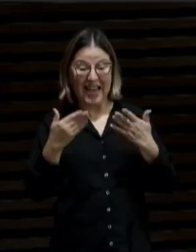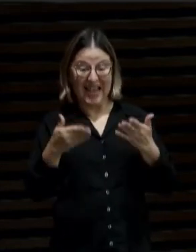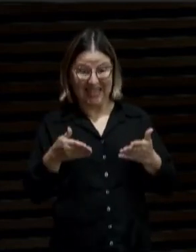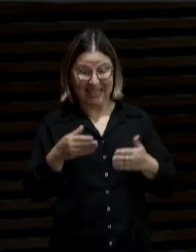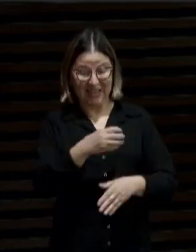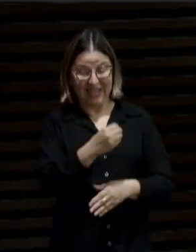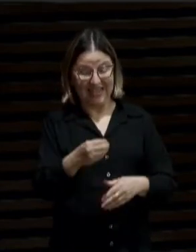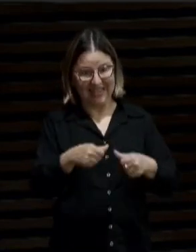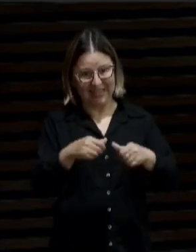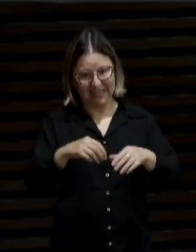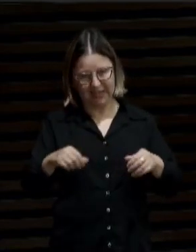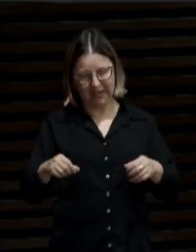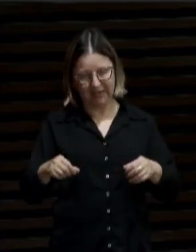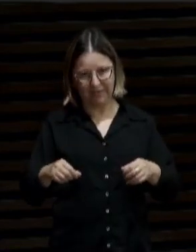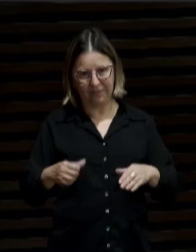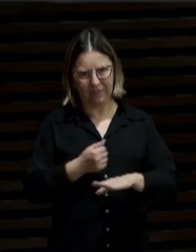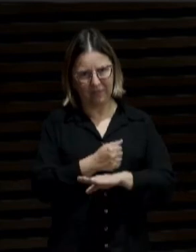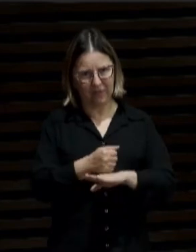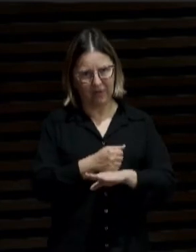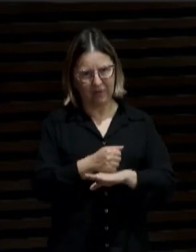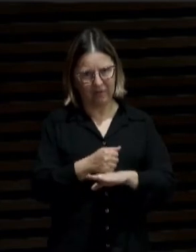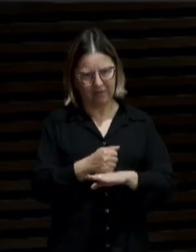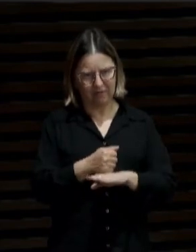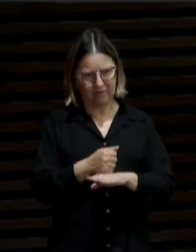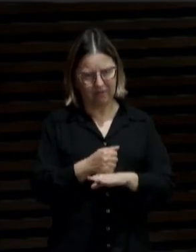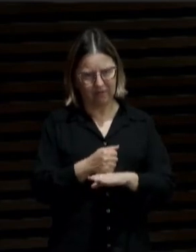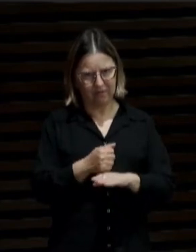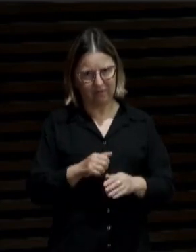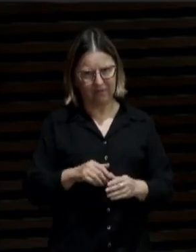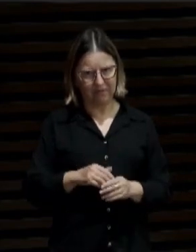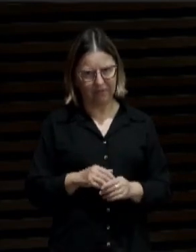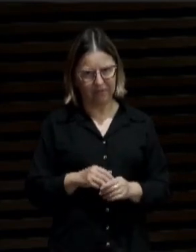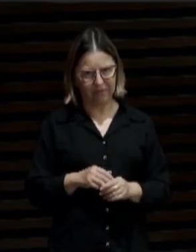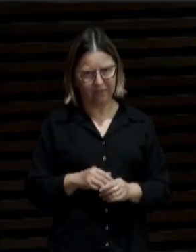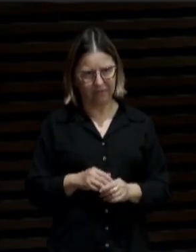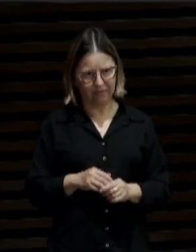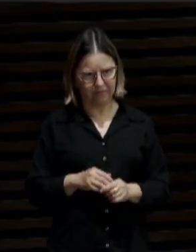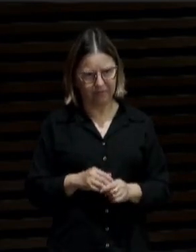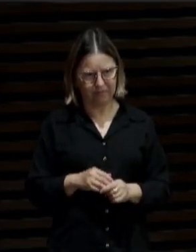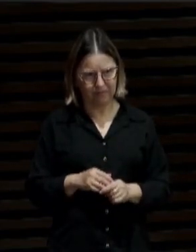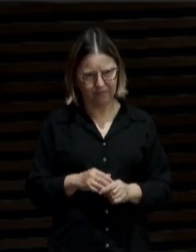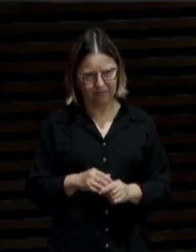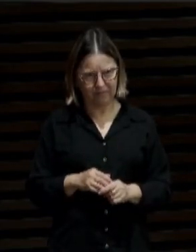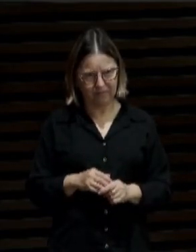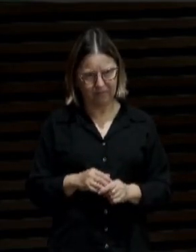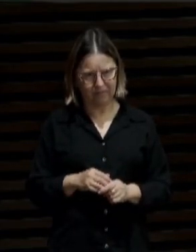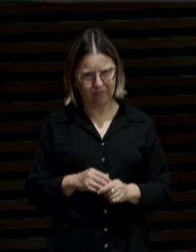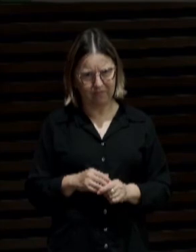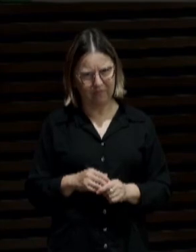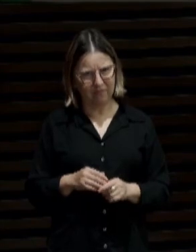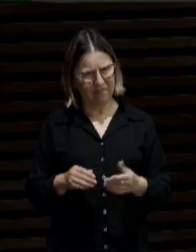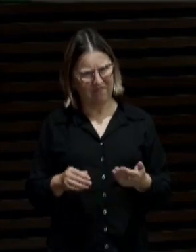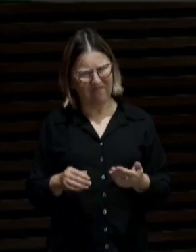Senhor, como saberei que hei de possuí-la? Abraão estava duvidando? Será que Abraão falou assim, sei não confio